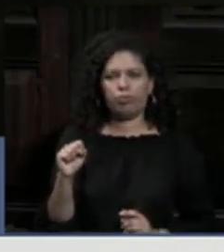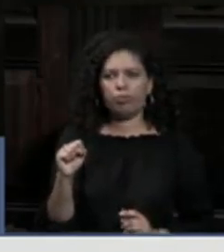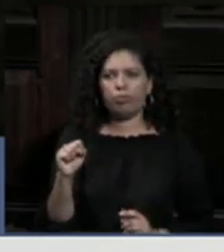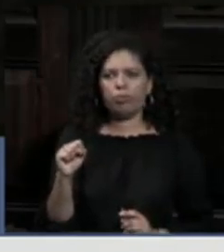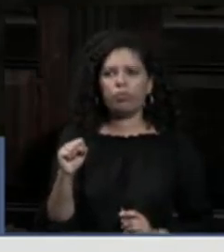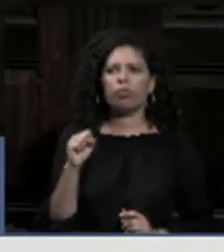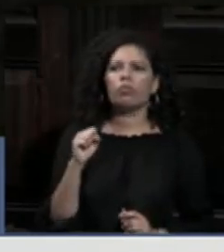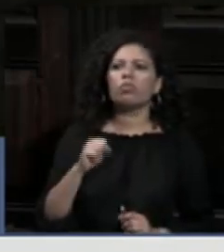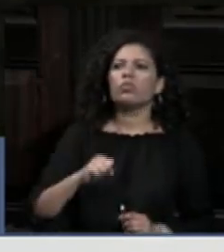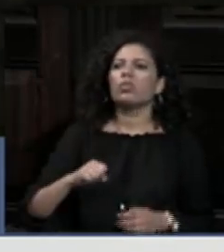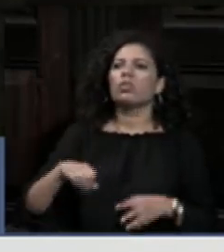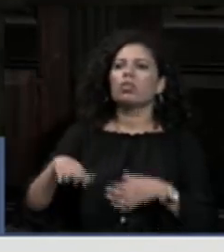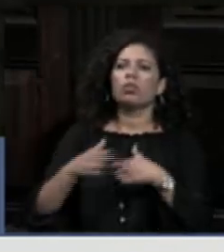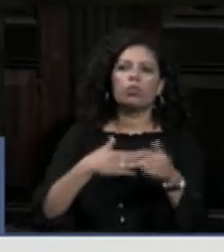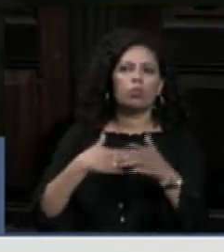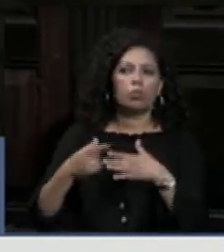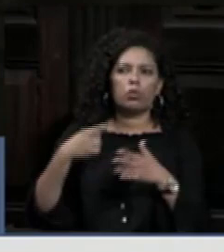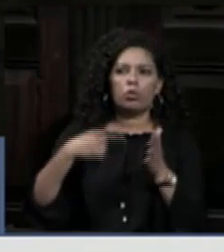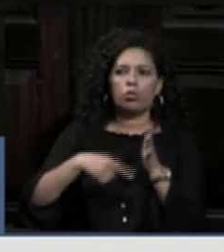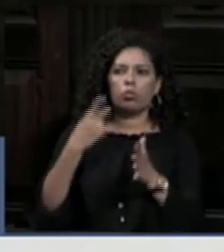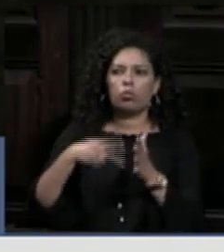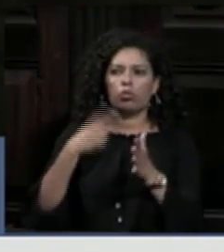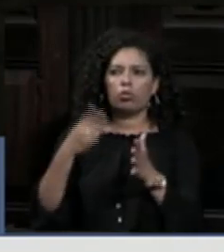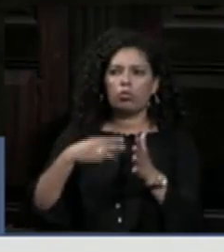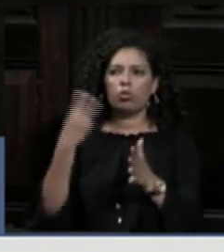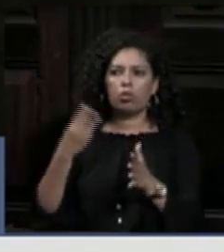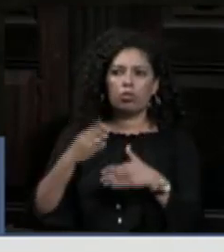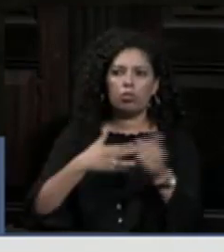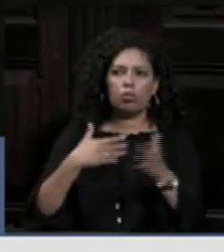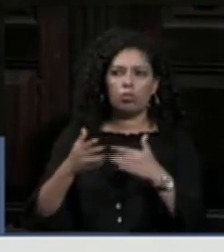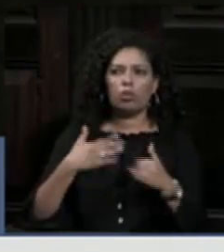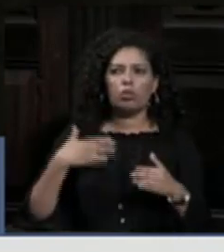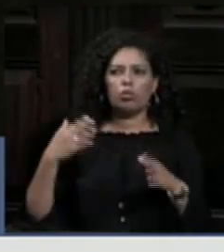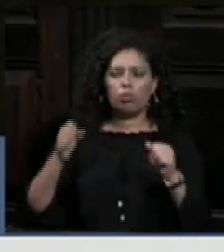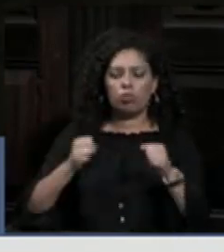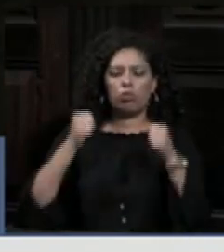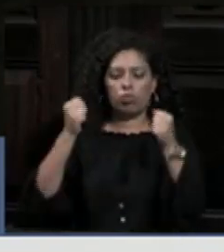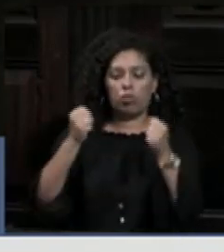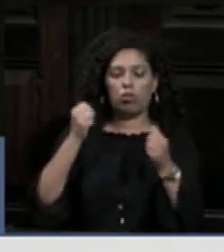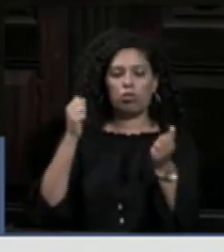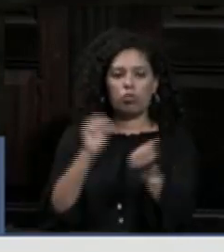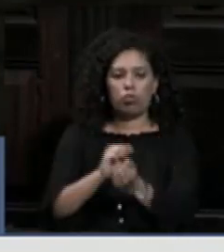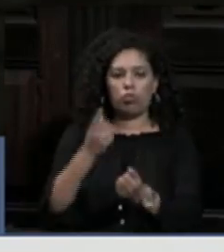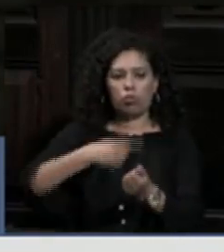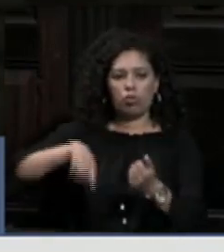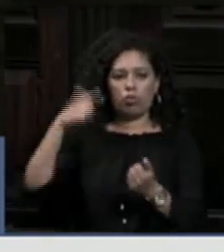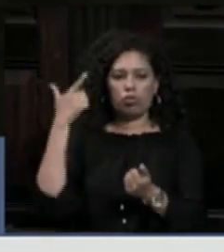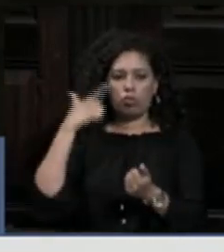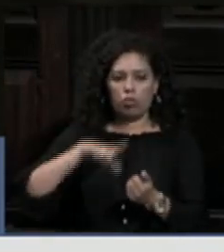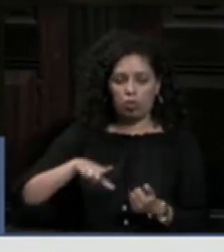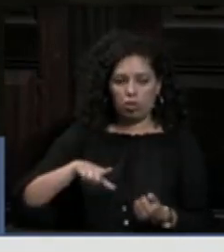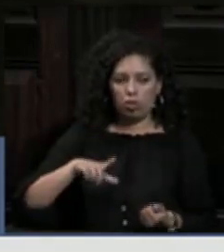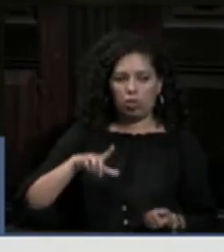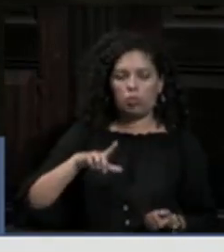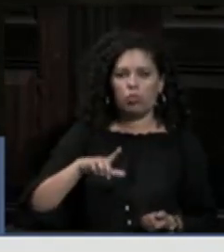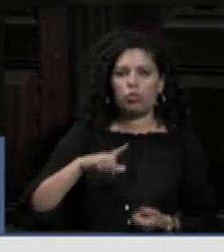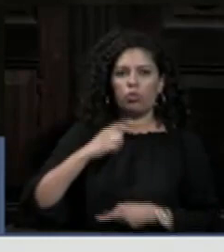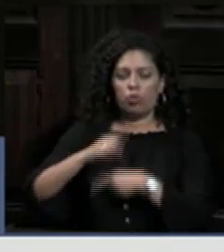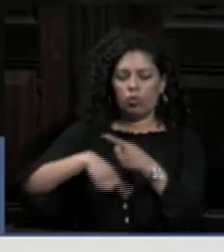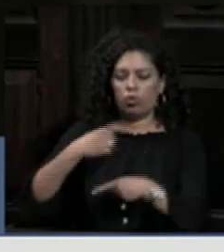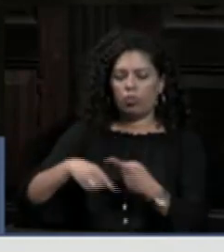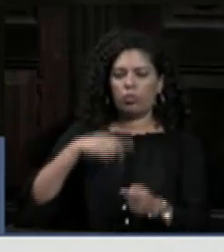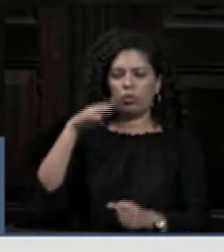e mestrado e doutorado uma luta árdua que aprovamos ea uerj colocou em prática quando